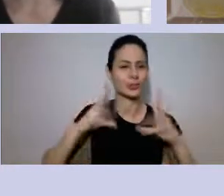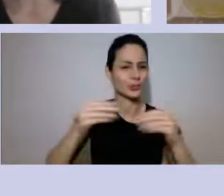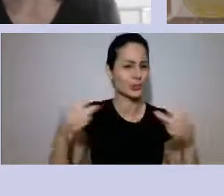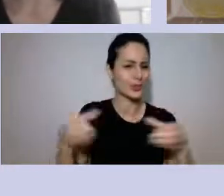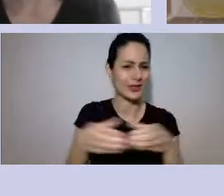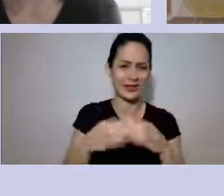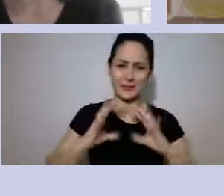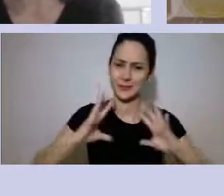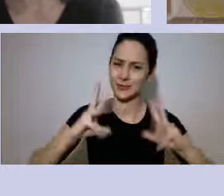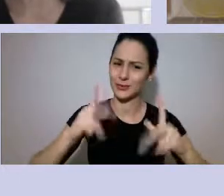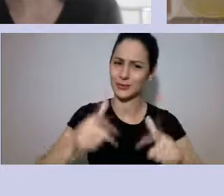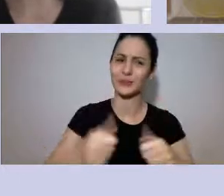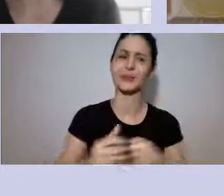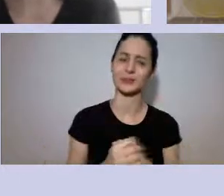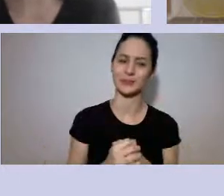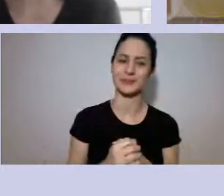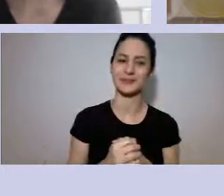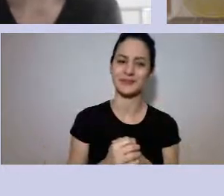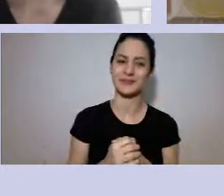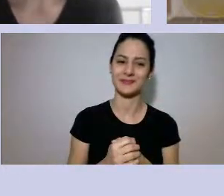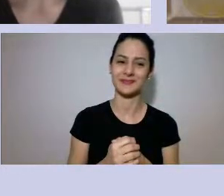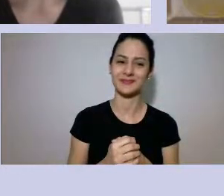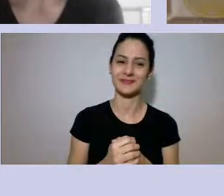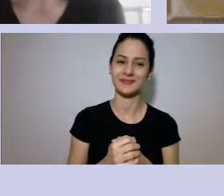entero y bueno,